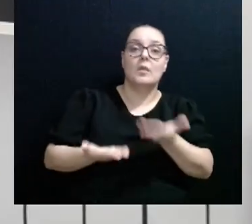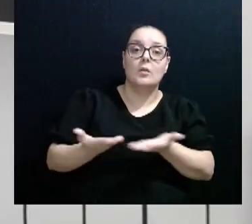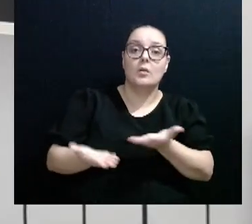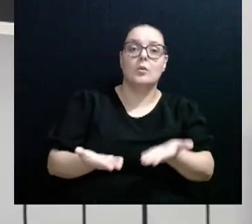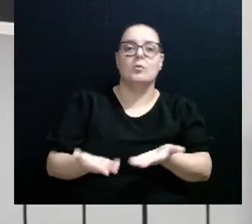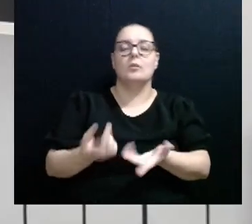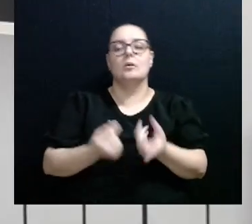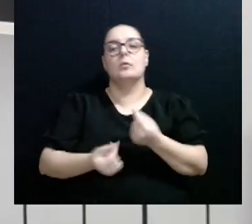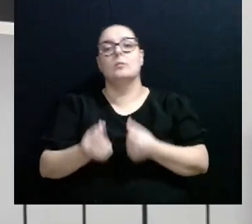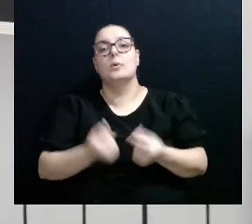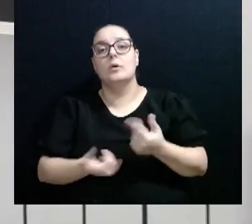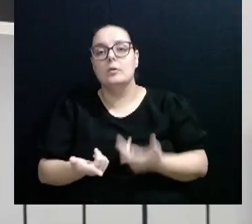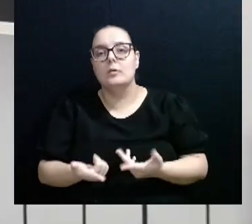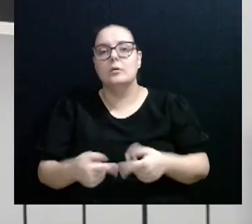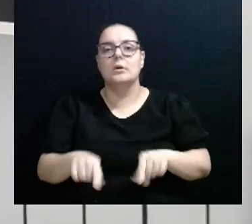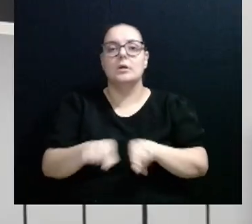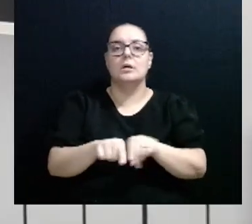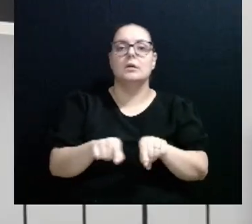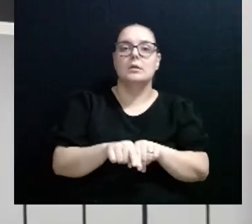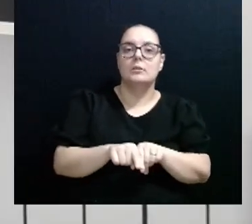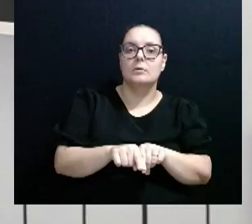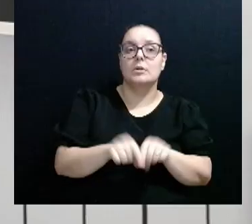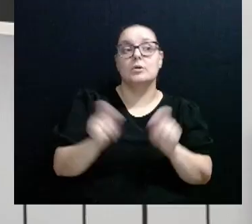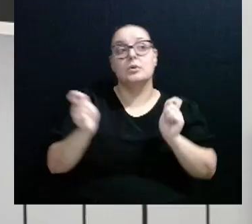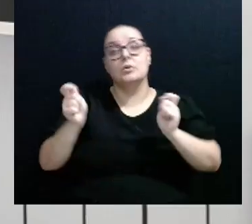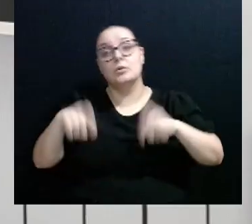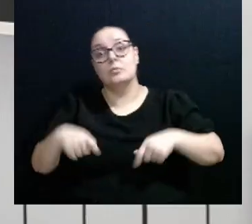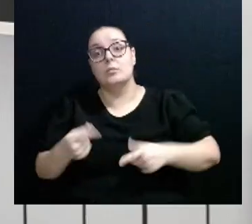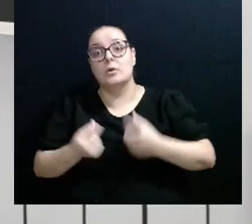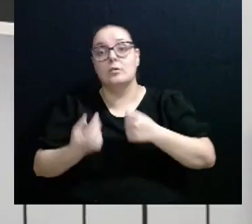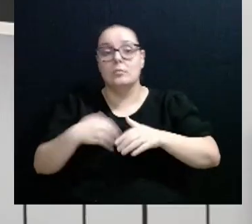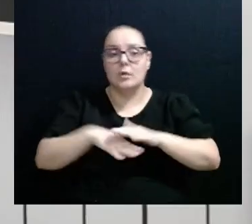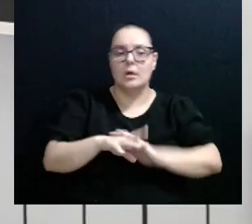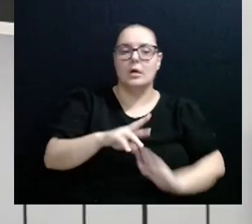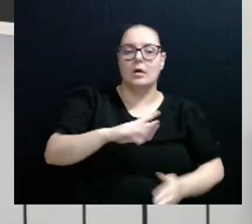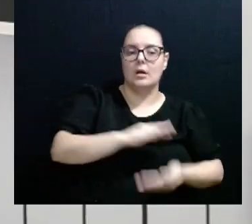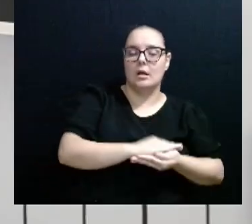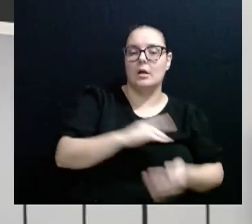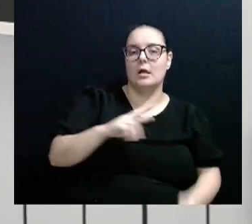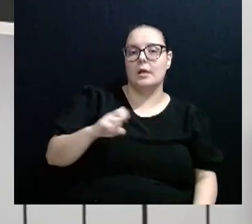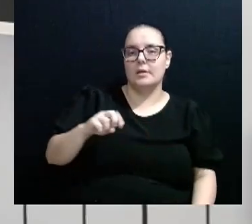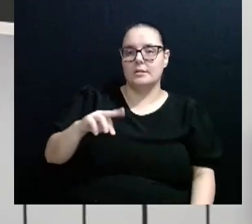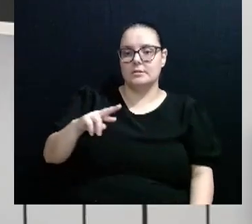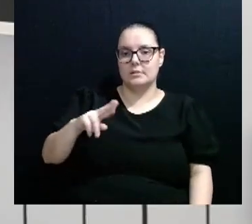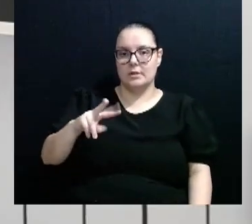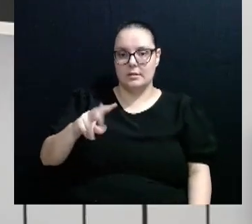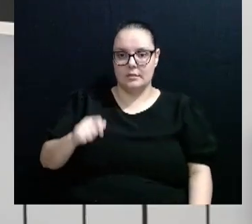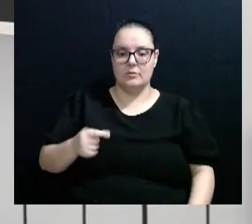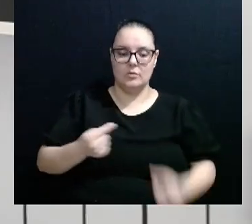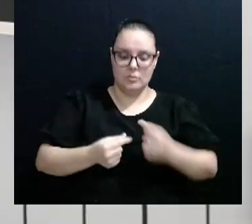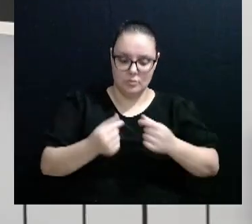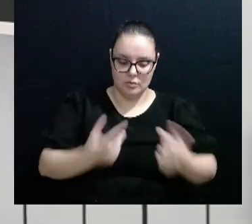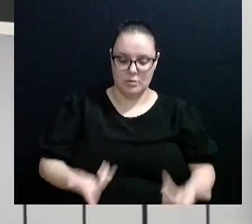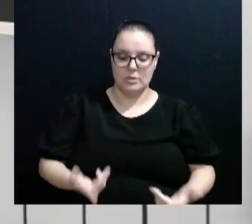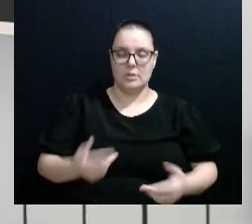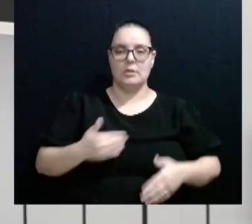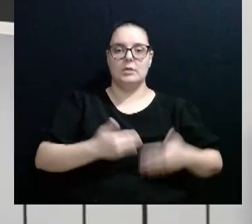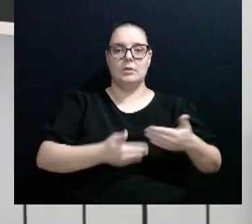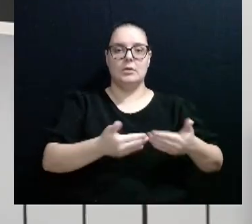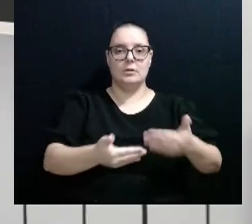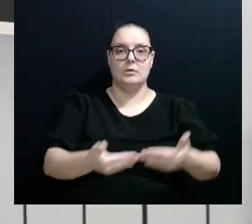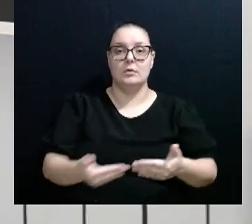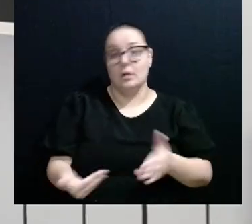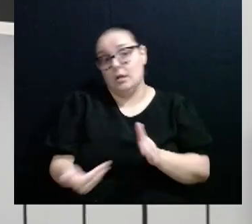e uma questão de uma possível reserva? Qual que é a importância de tentar uma reserva financeira neste processo, até para tentar aliviar